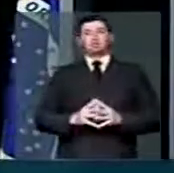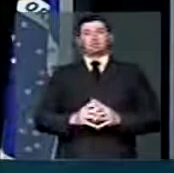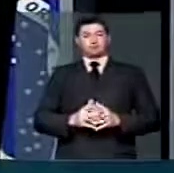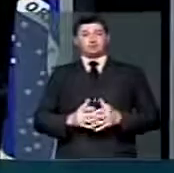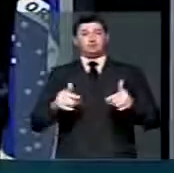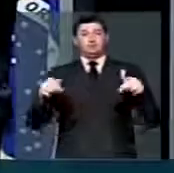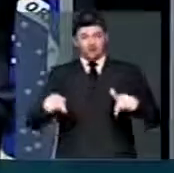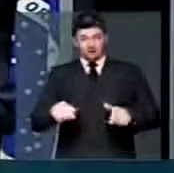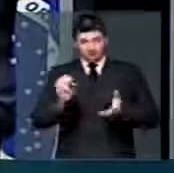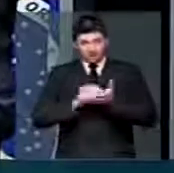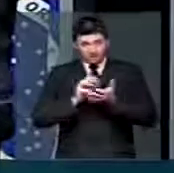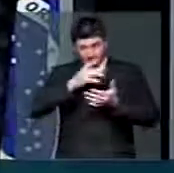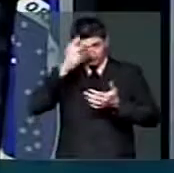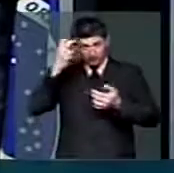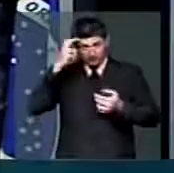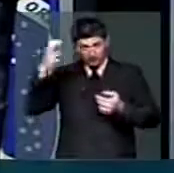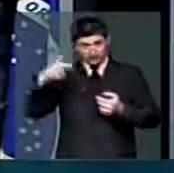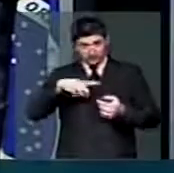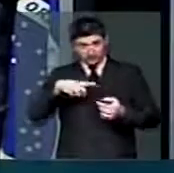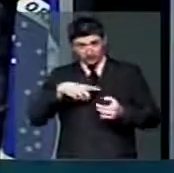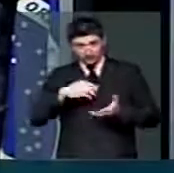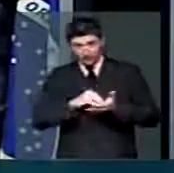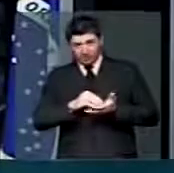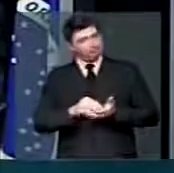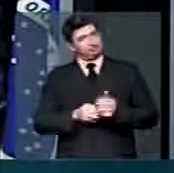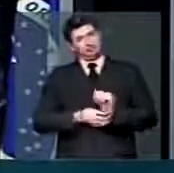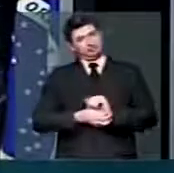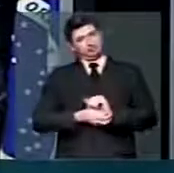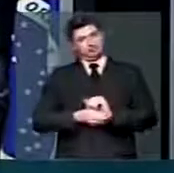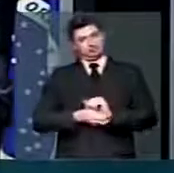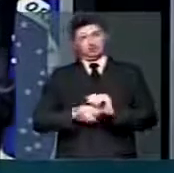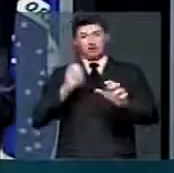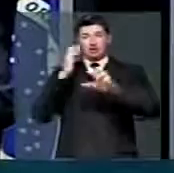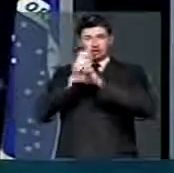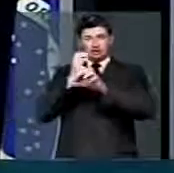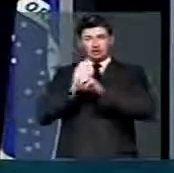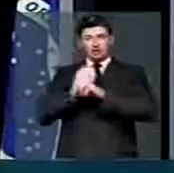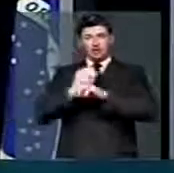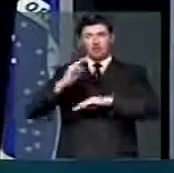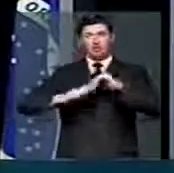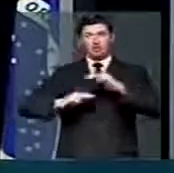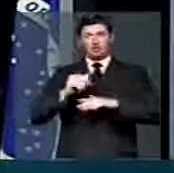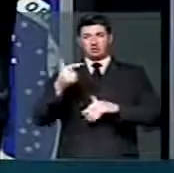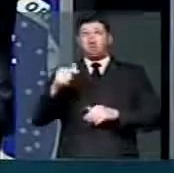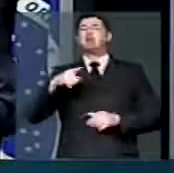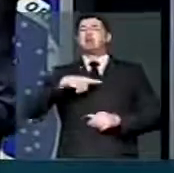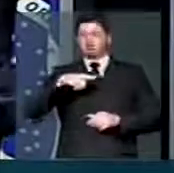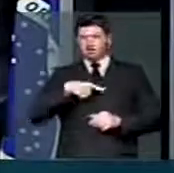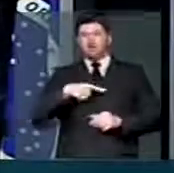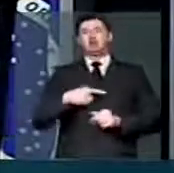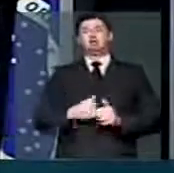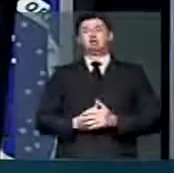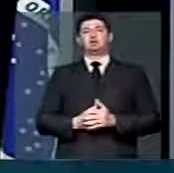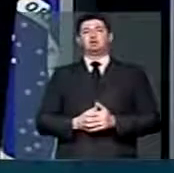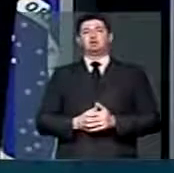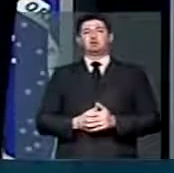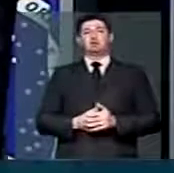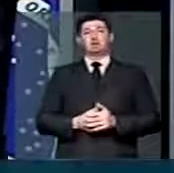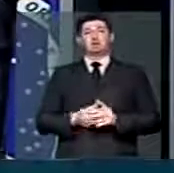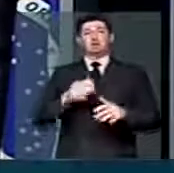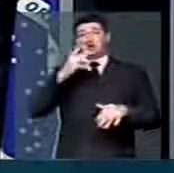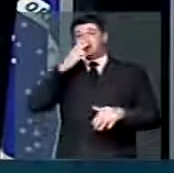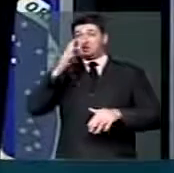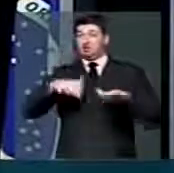e aqui não falta pessoas inteligentes. O Brasil não falta engenheiros competentes, profissionais competentes. Talvez